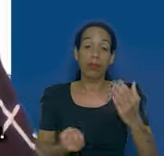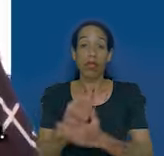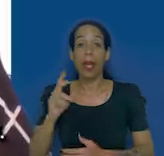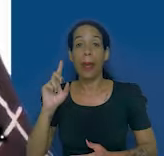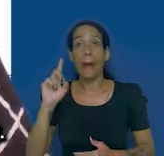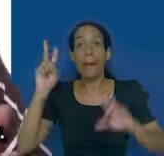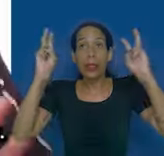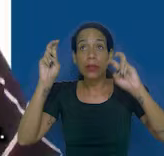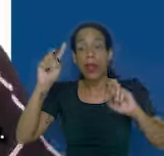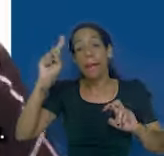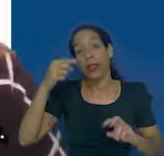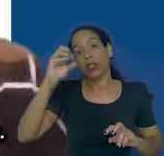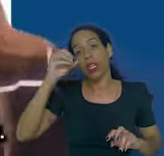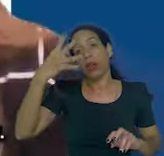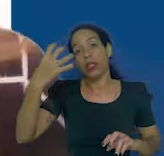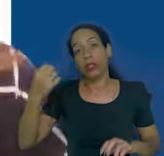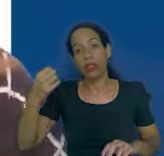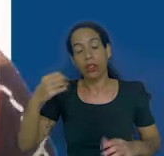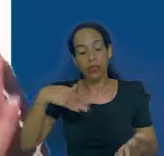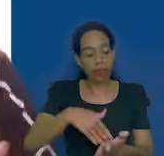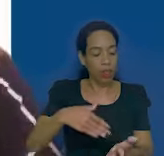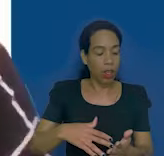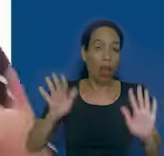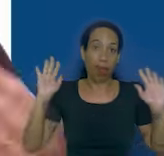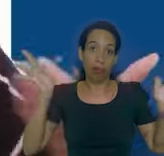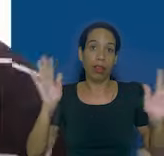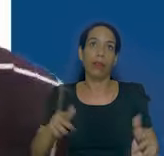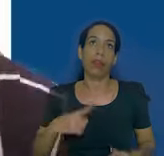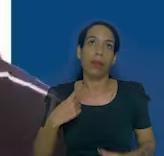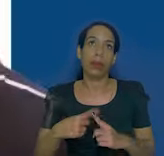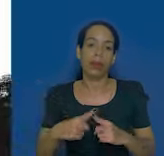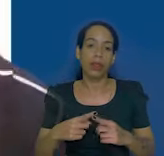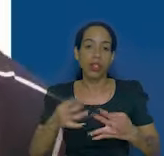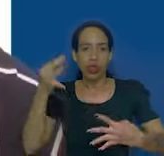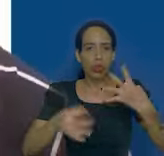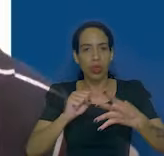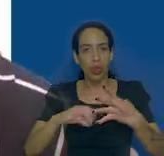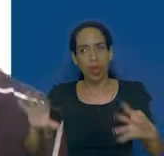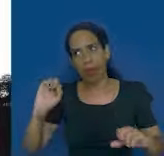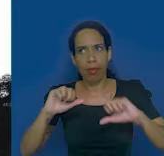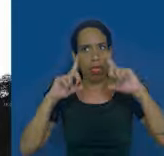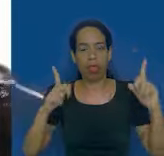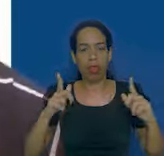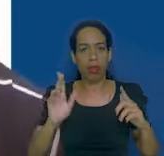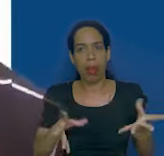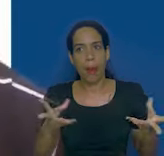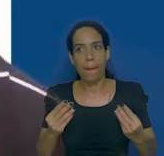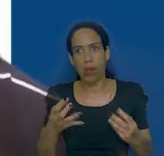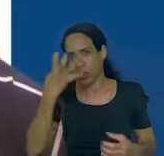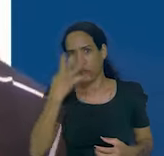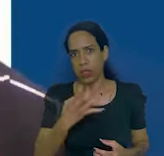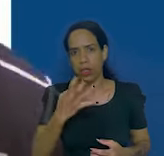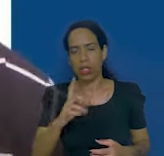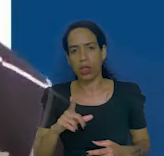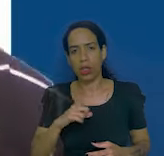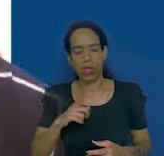tema 1046, com a redação final. Eu falei, bom, até que enfim, porque a questão da jurisprudência, como obviamente, ela é muito mais célere